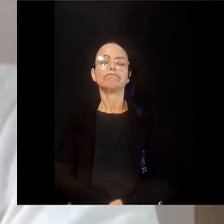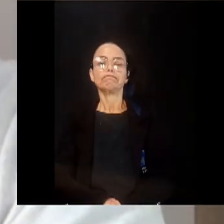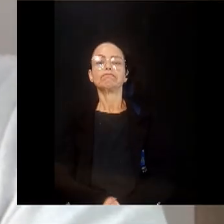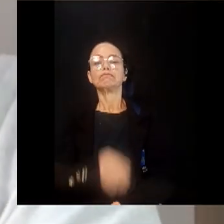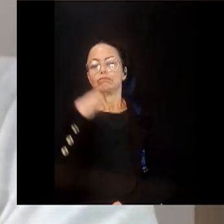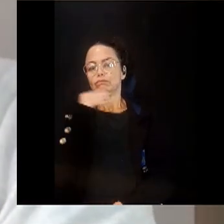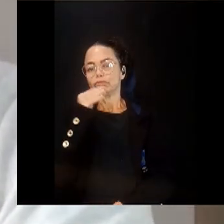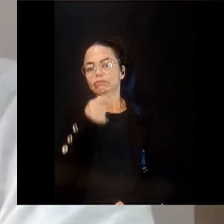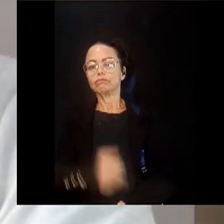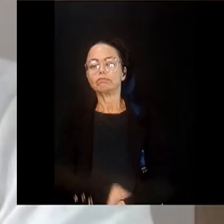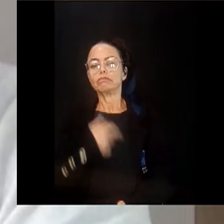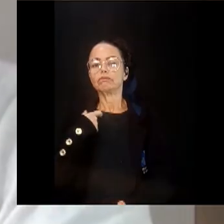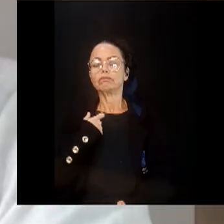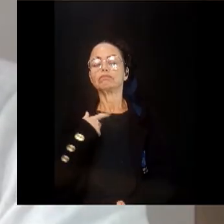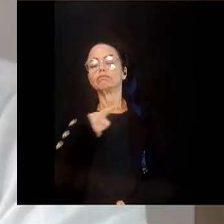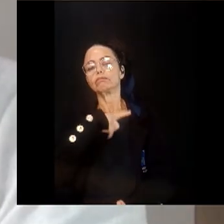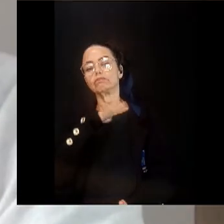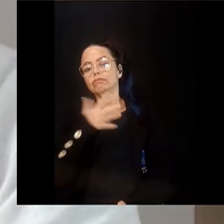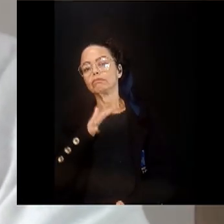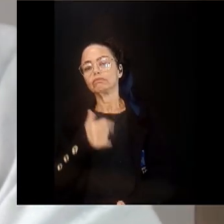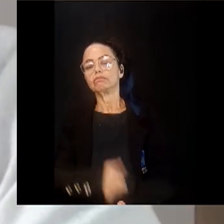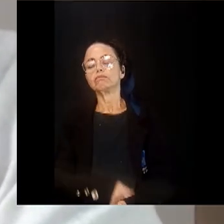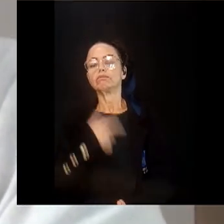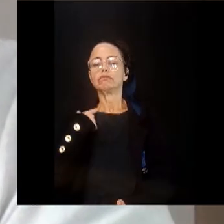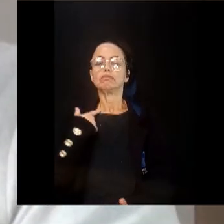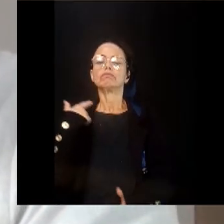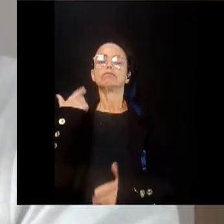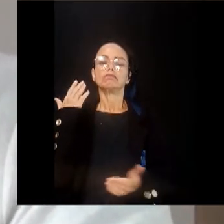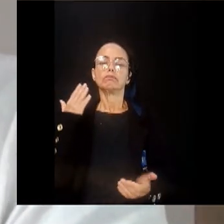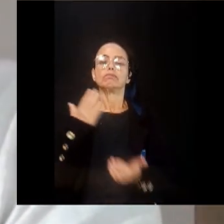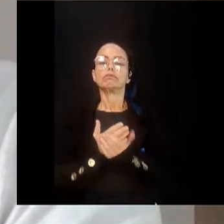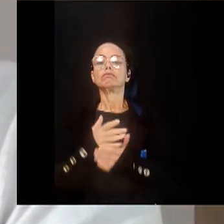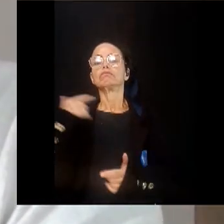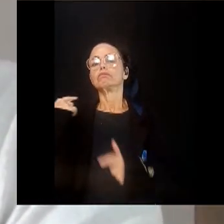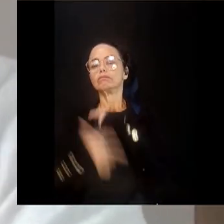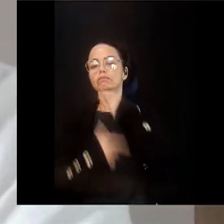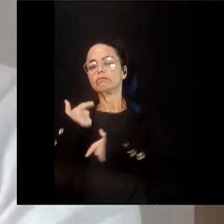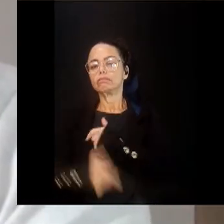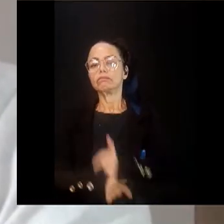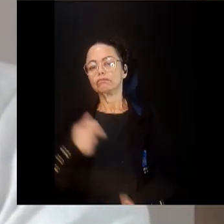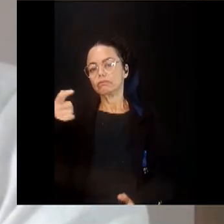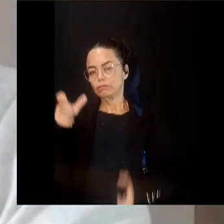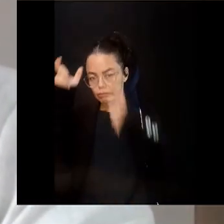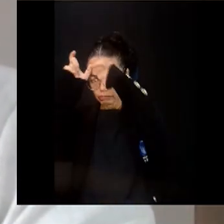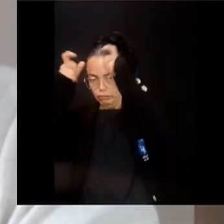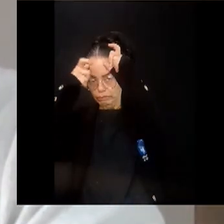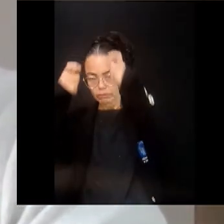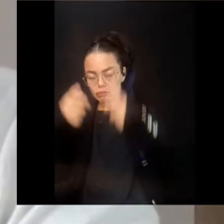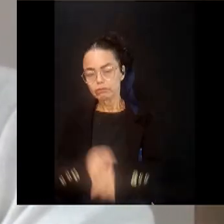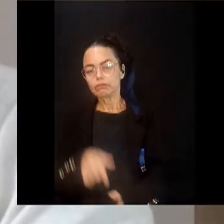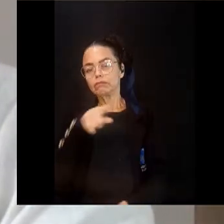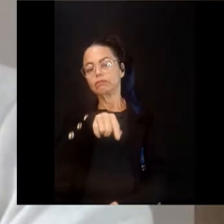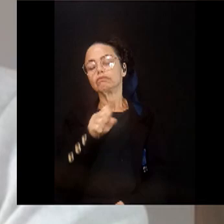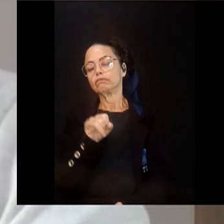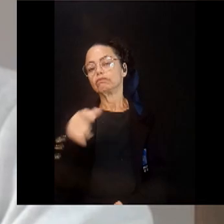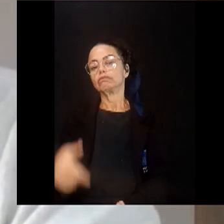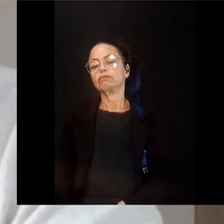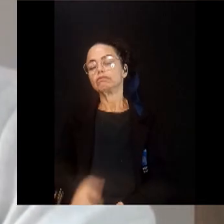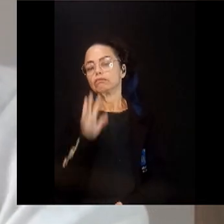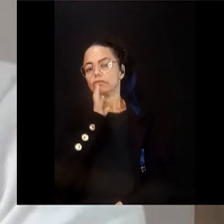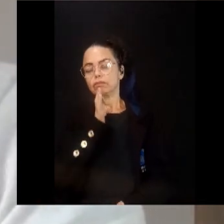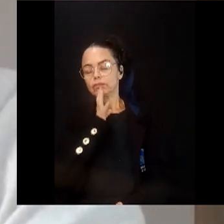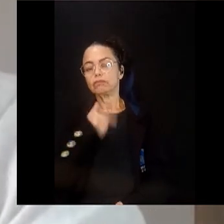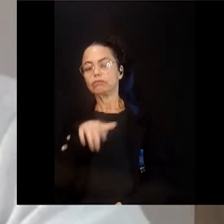gente tem aí mais ações trabalhistas no que tange transtorno mental. E se, de repente, eu percebo que eu estou num ambiente que